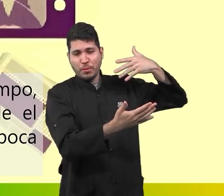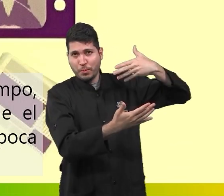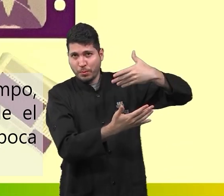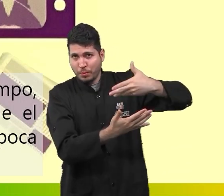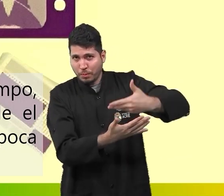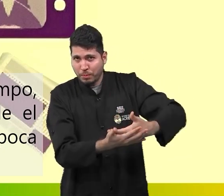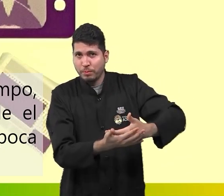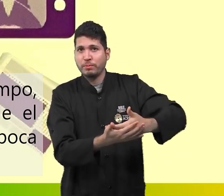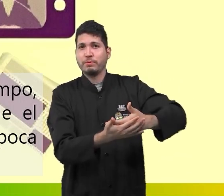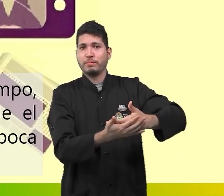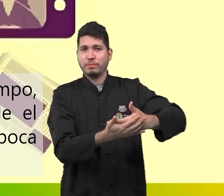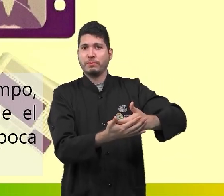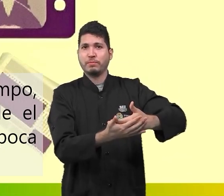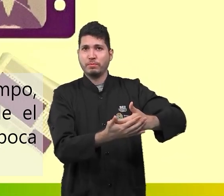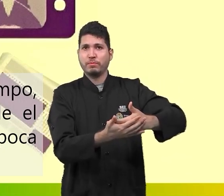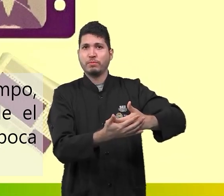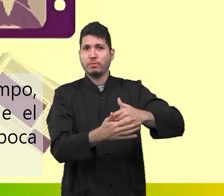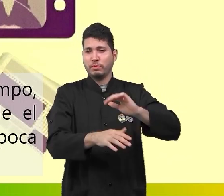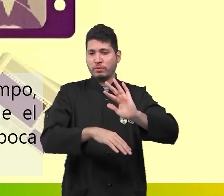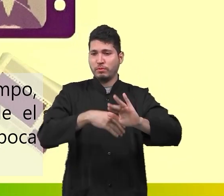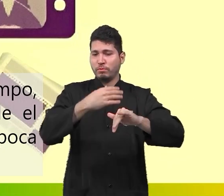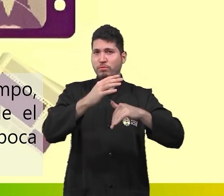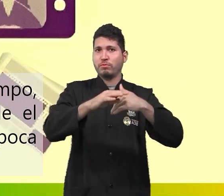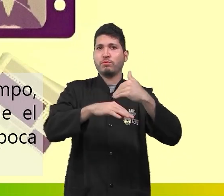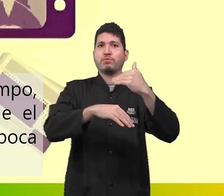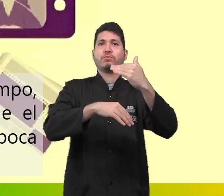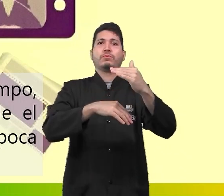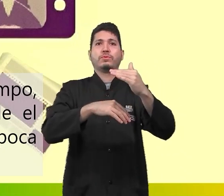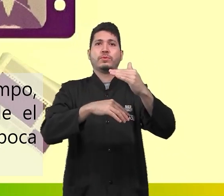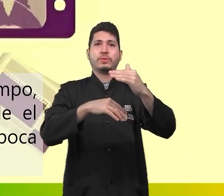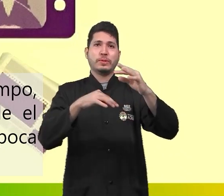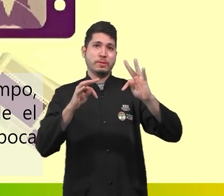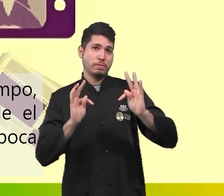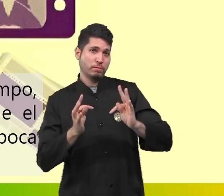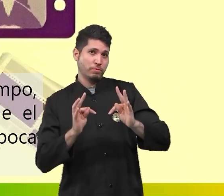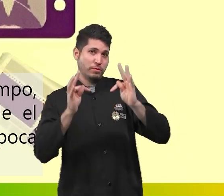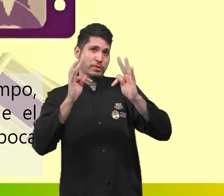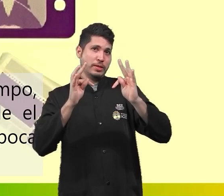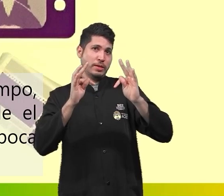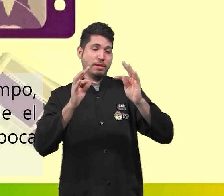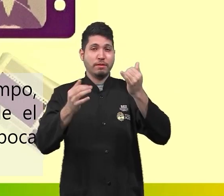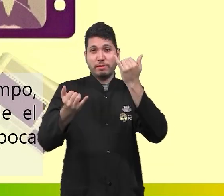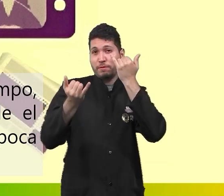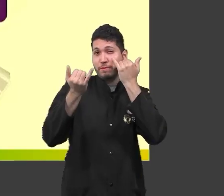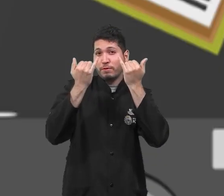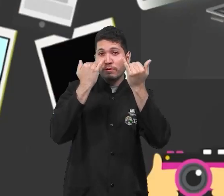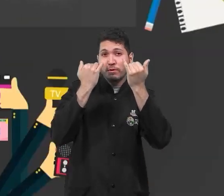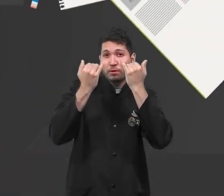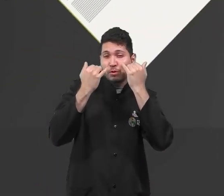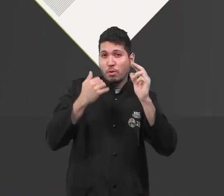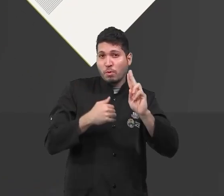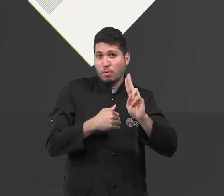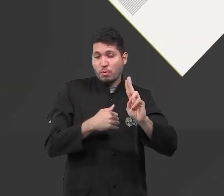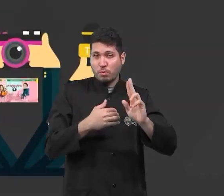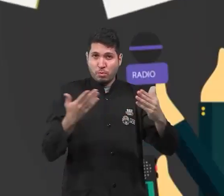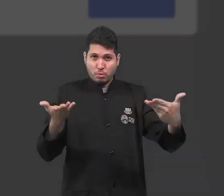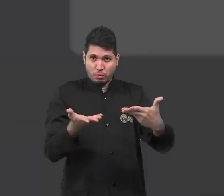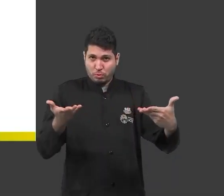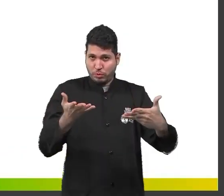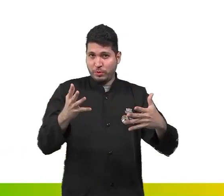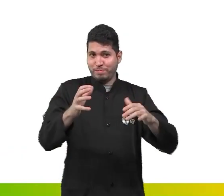aí que traz esse avanço do meio ou a maneira com que as informações circulam.